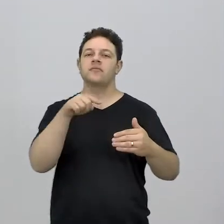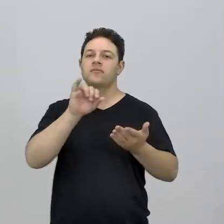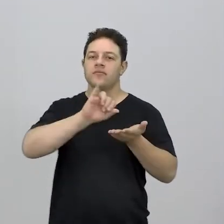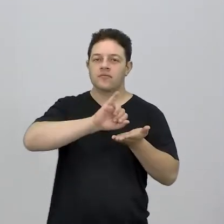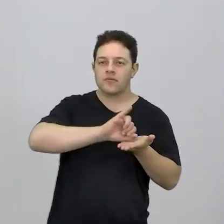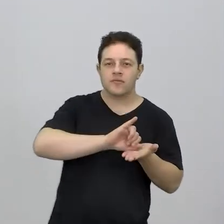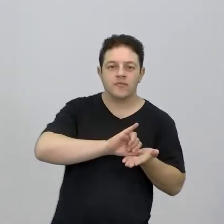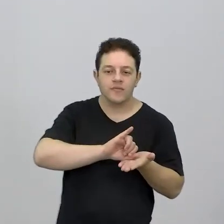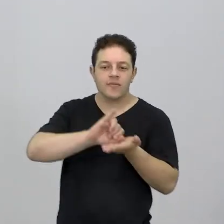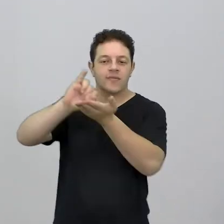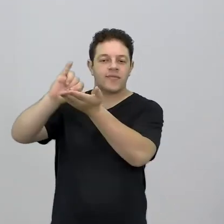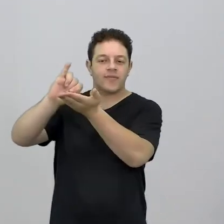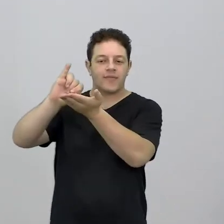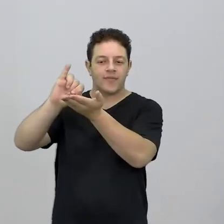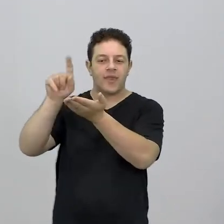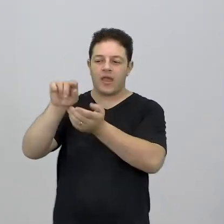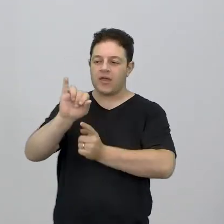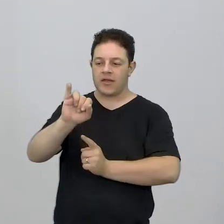implantação